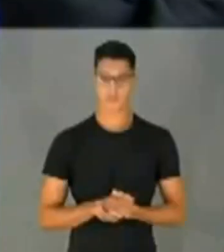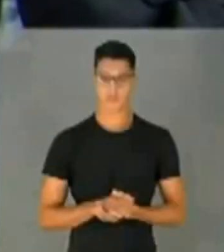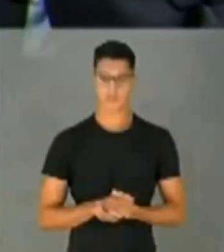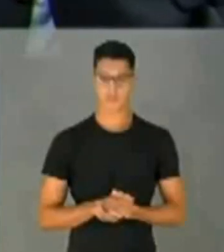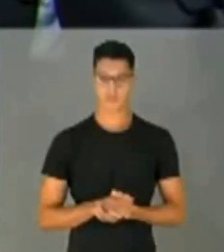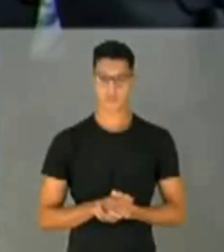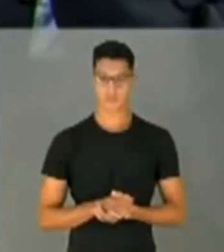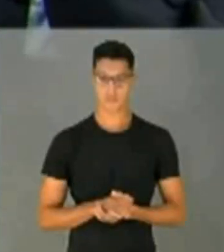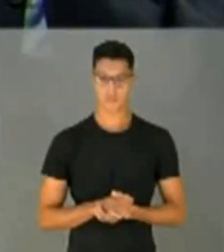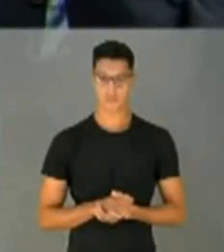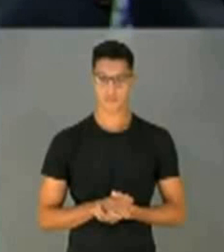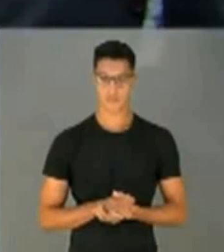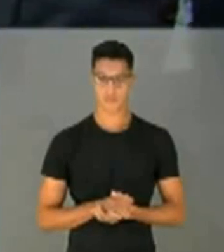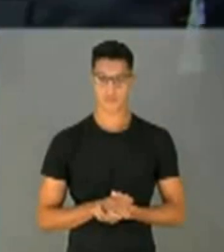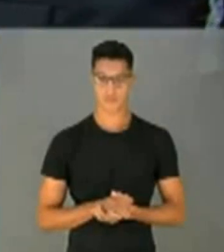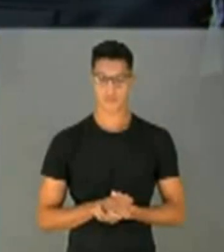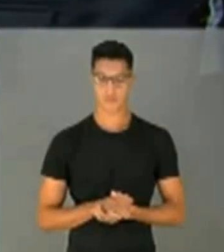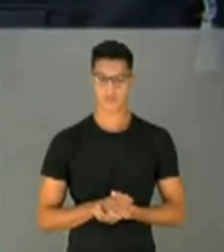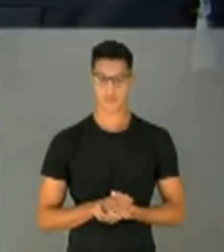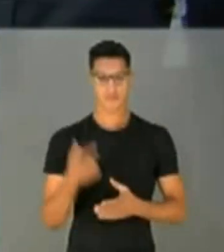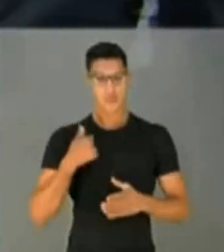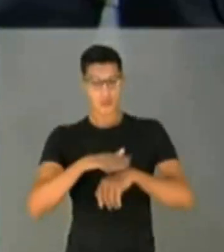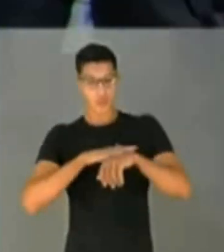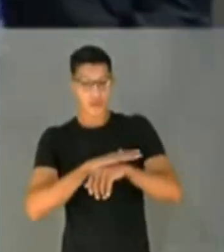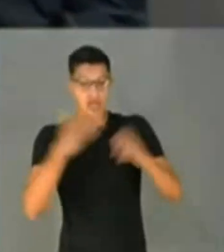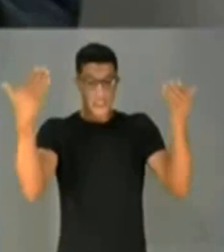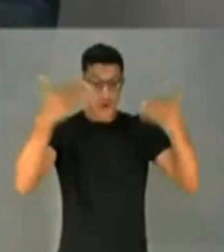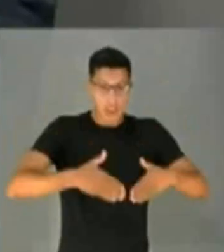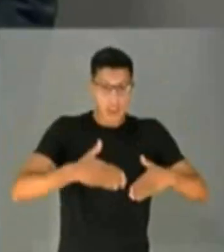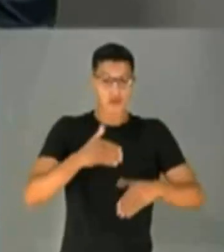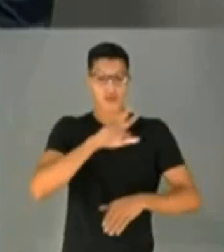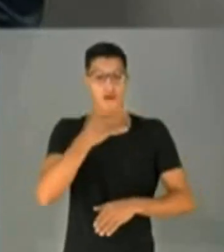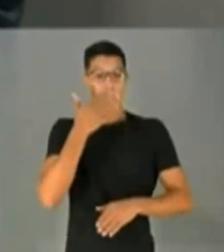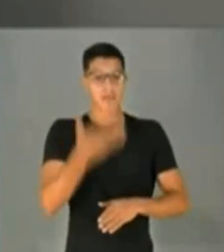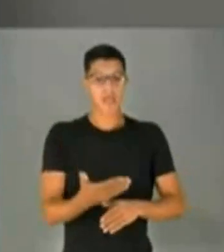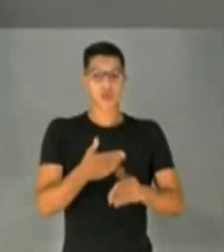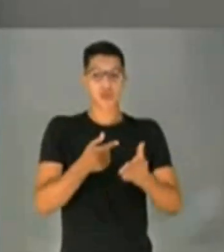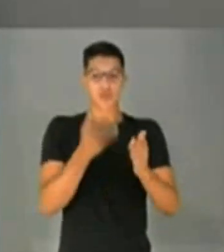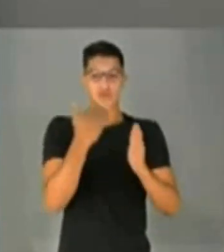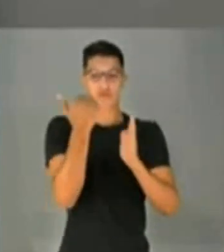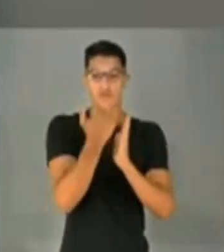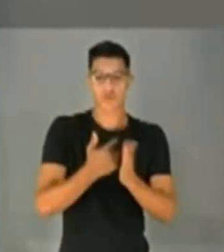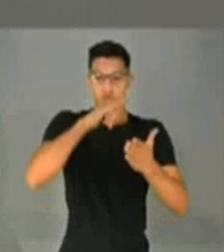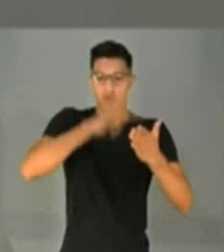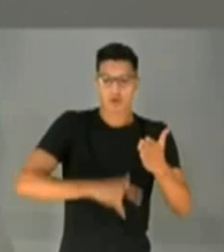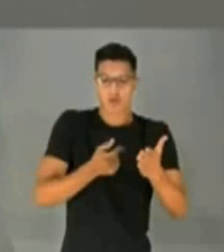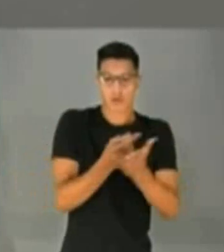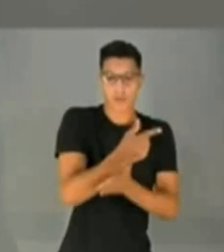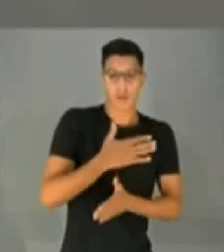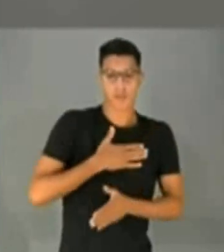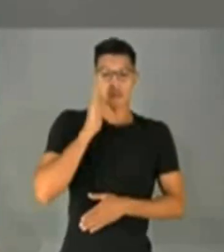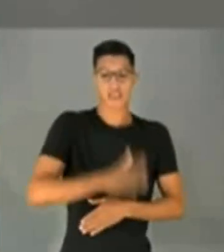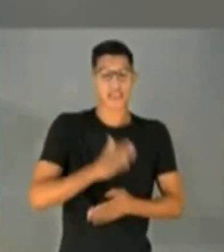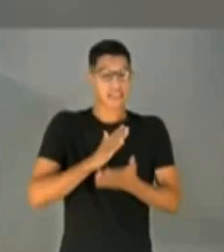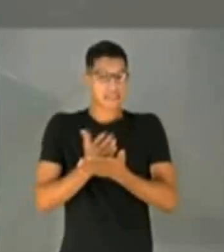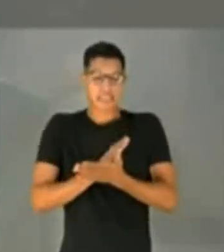problema é, vou falar direto com o cara, o cara vai pedir toda a documentação do comprador, o comprador meu já está de